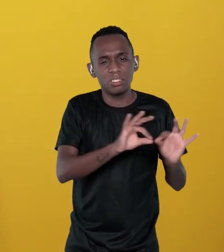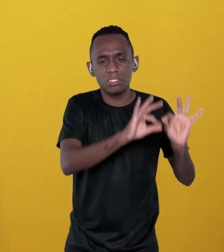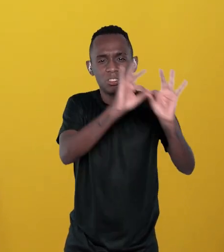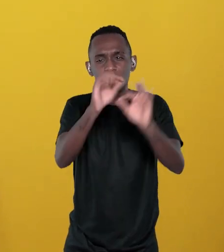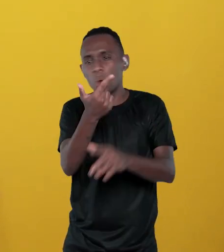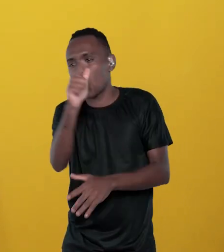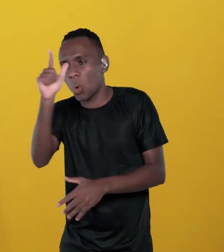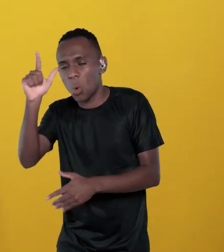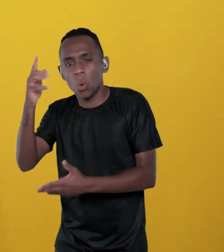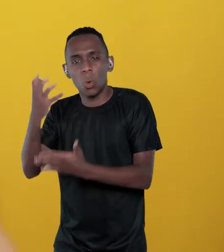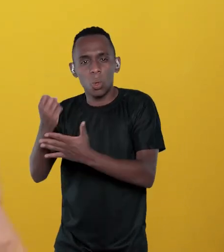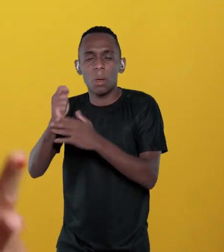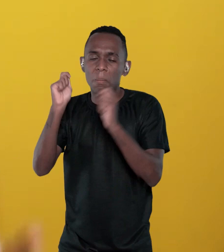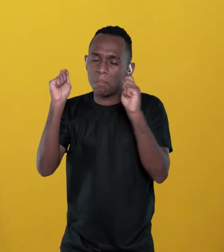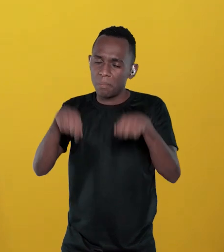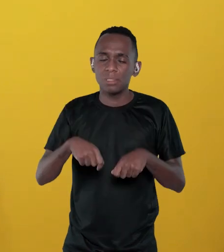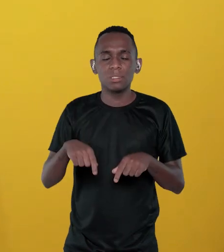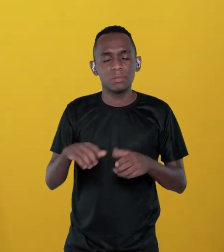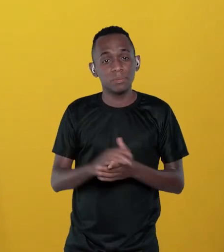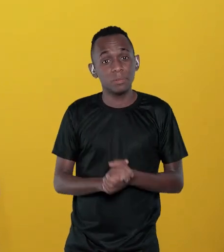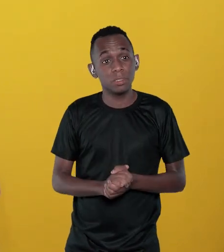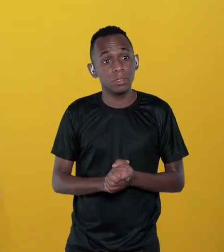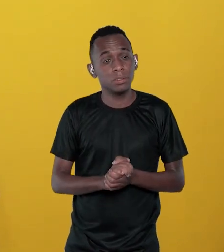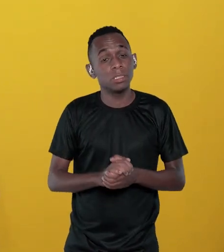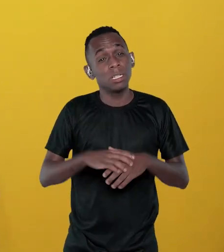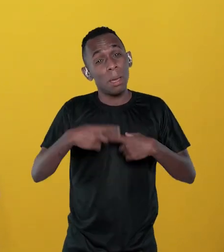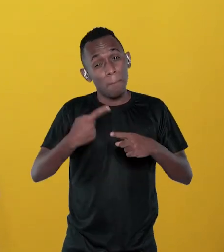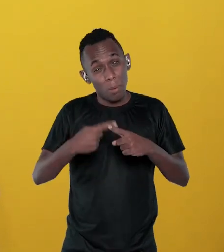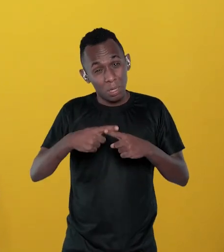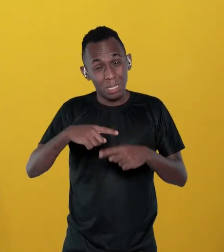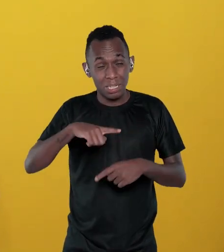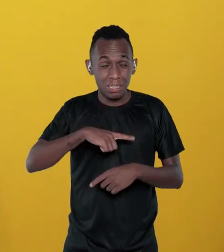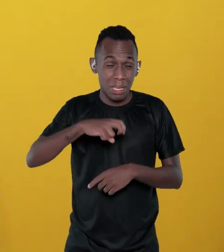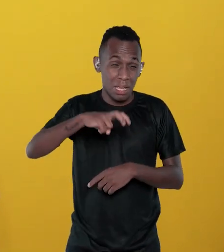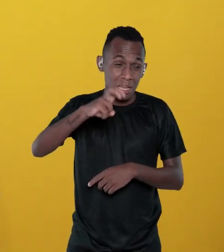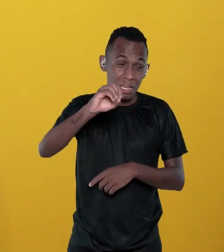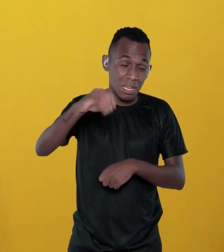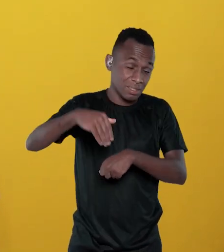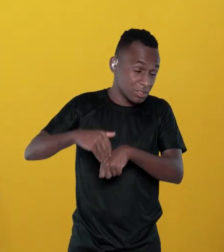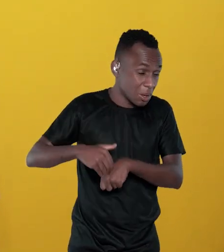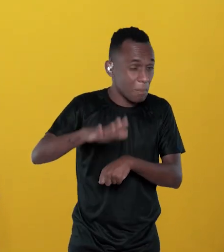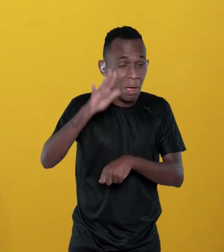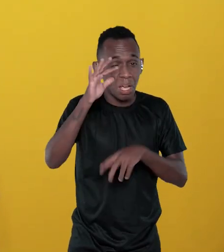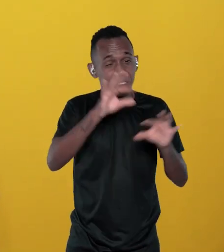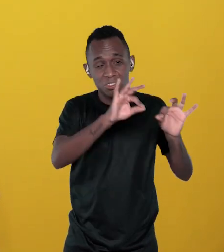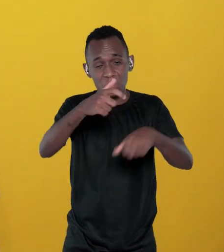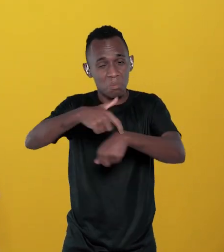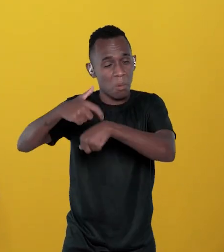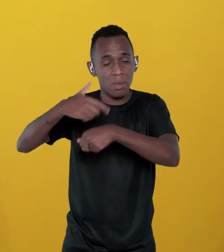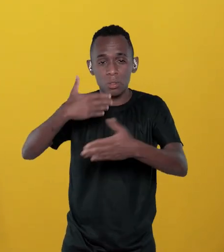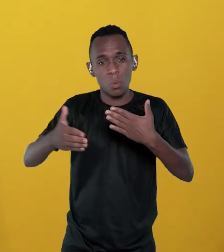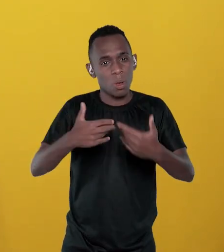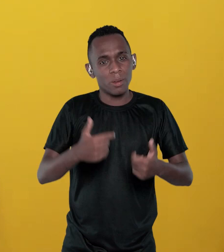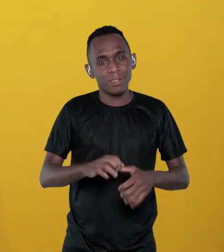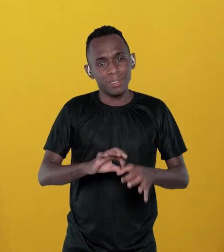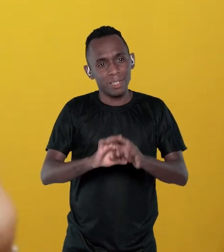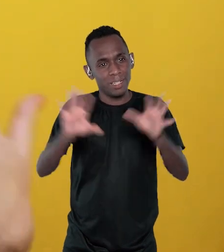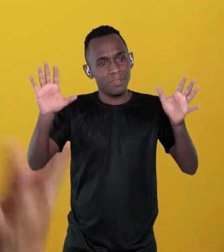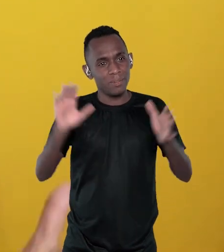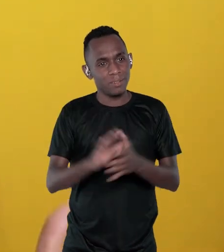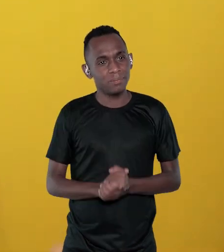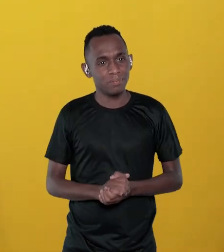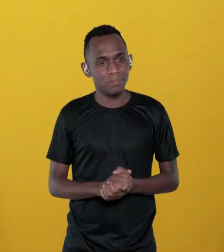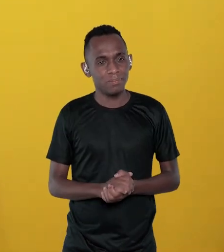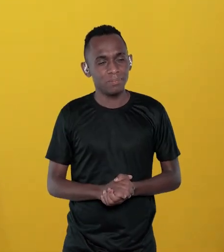aqui e fique à vontade para curtir os demais programas que estão aqui no canal do Sempre um Papo. Junto a esse